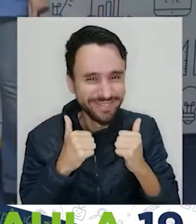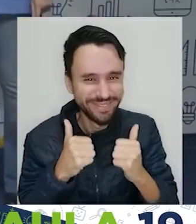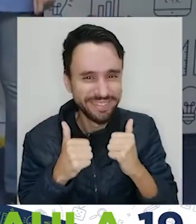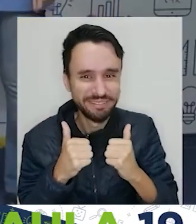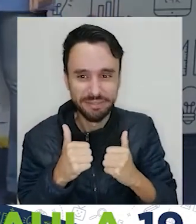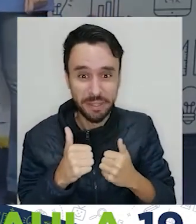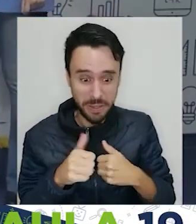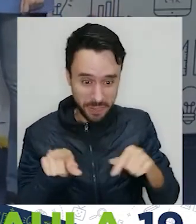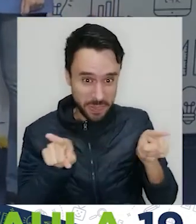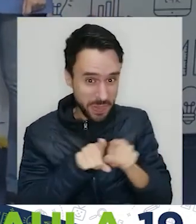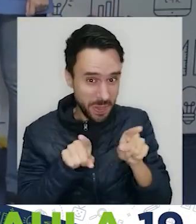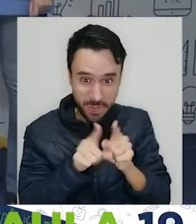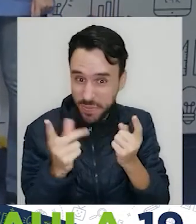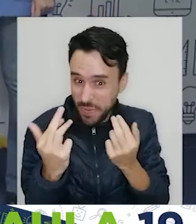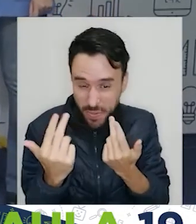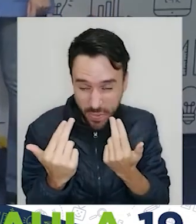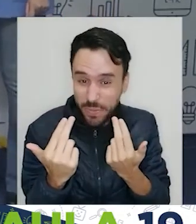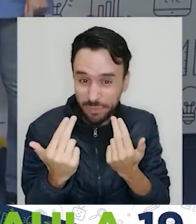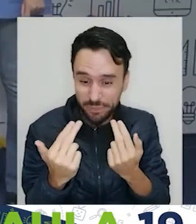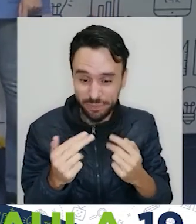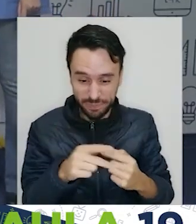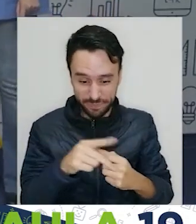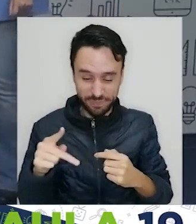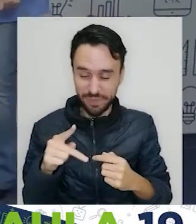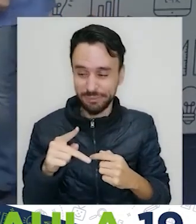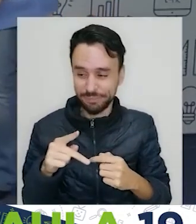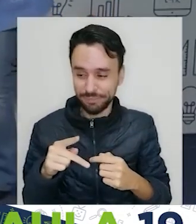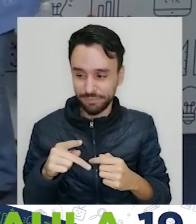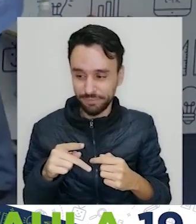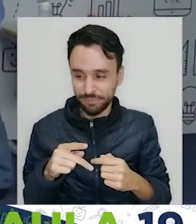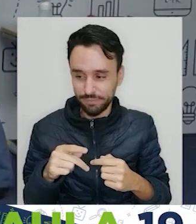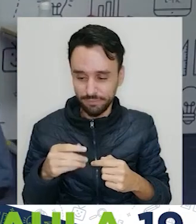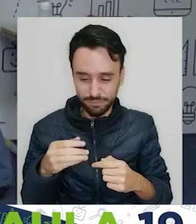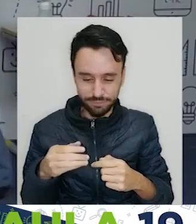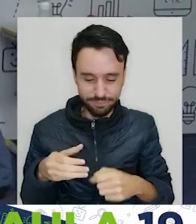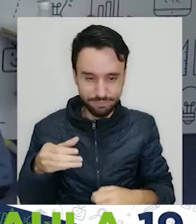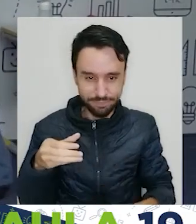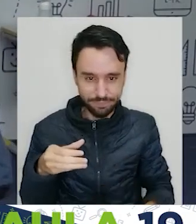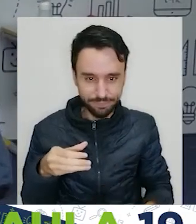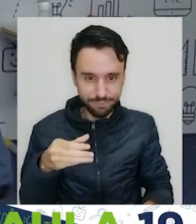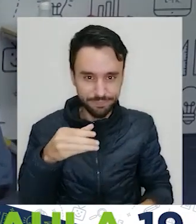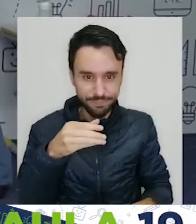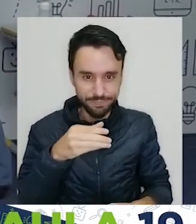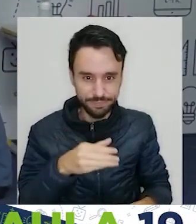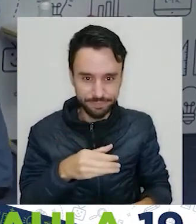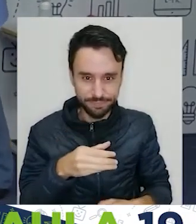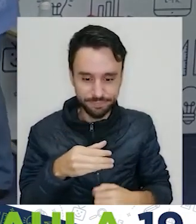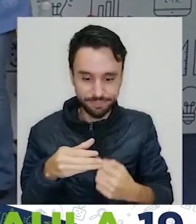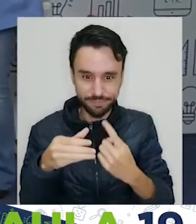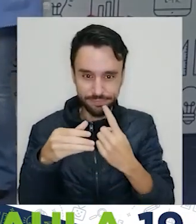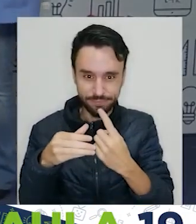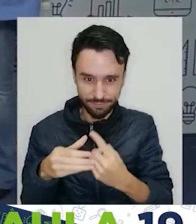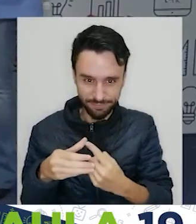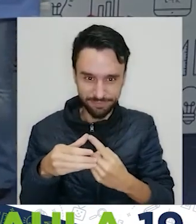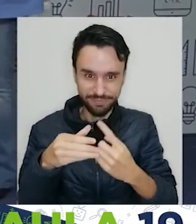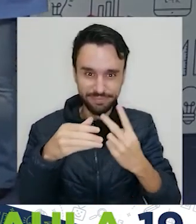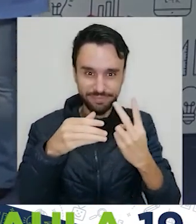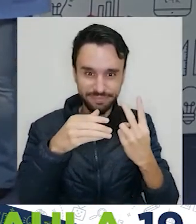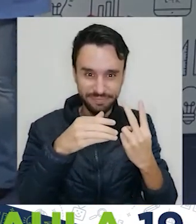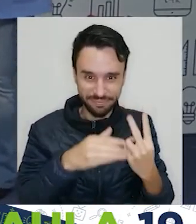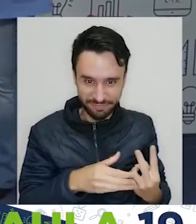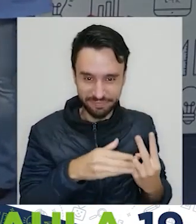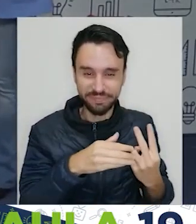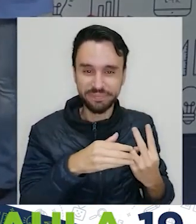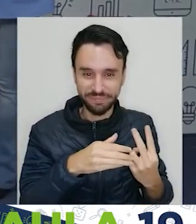Consegui também. Tartaruga. Então, a professora Márcia vai andar duas casas. Vamos lá?